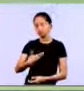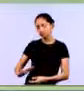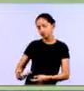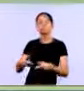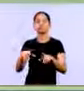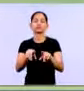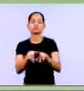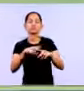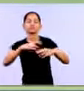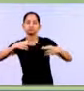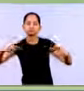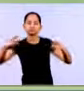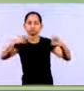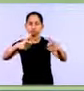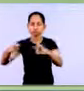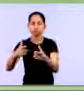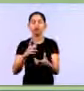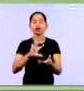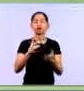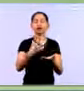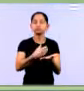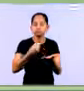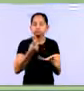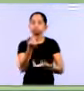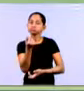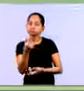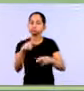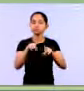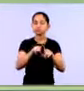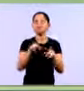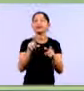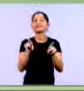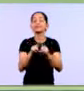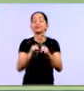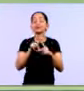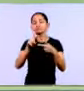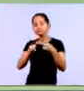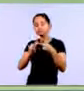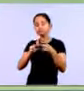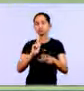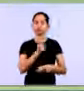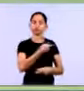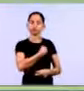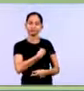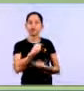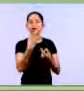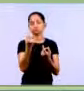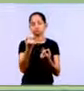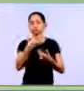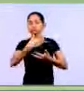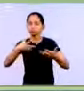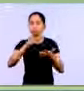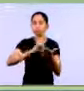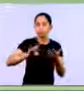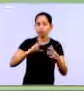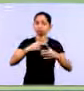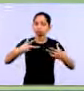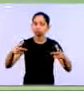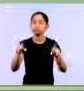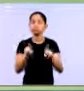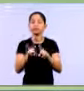instituição, a arrecadação e fiscalização dos tributos. Portanto, o